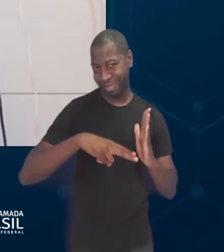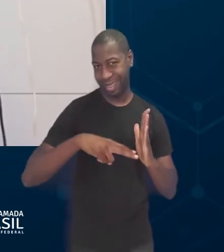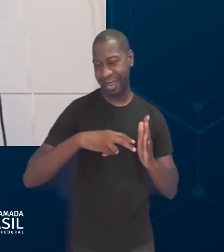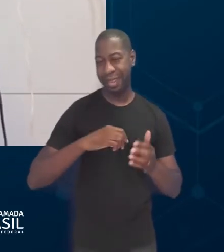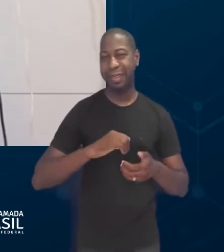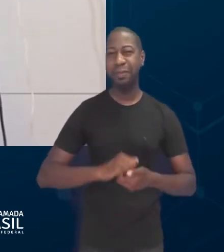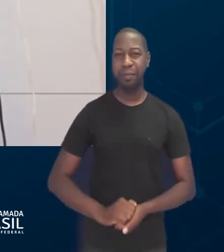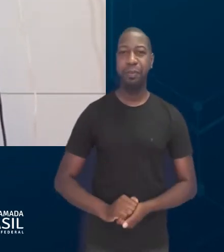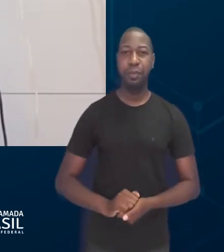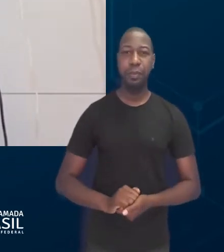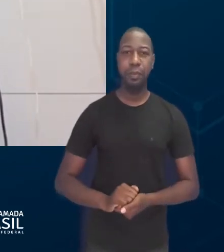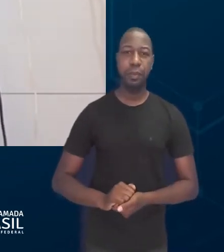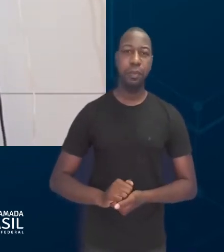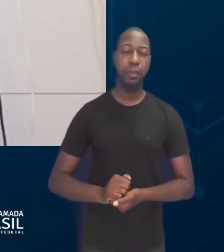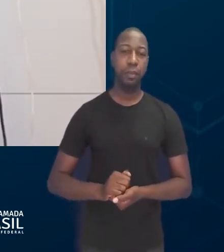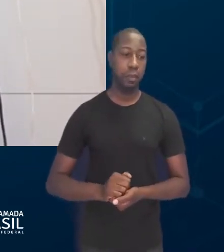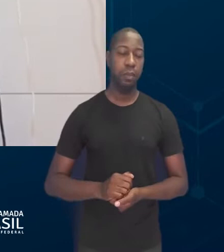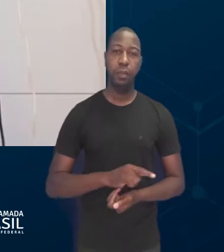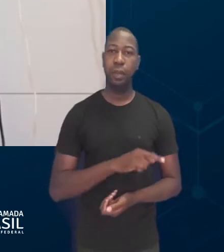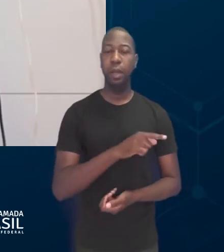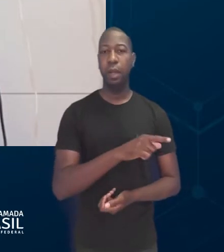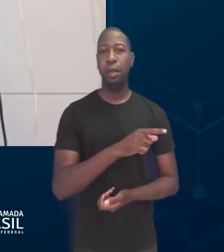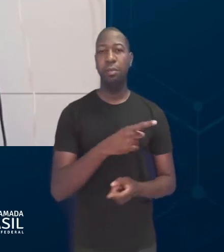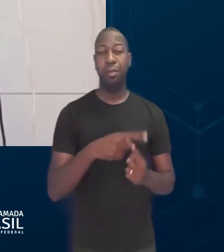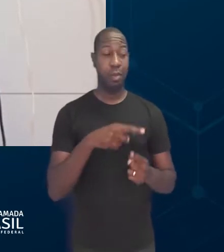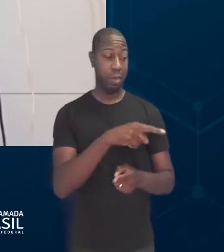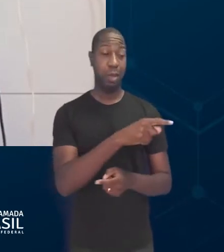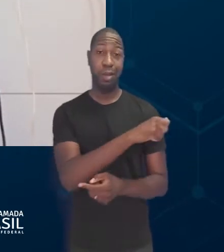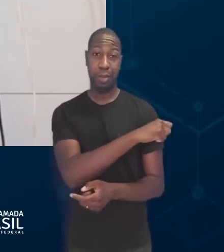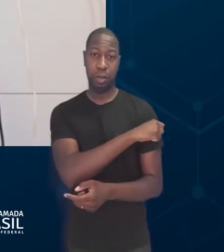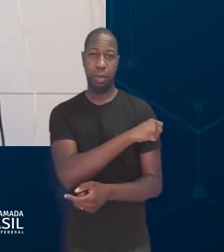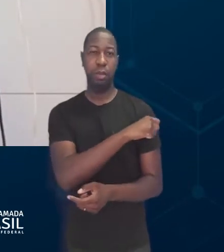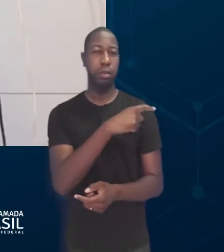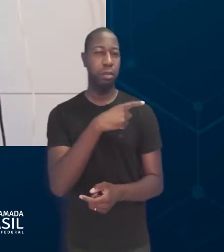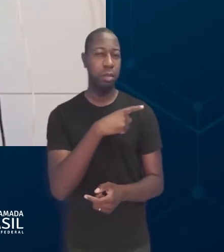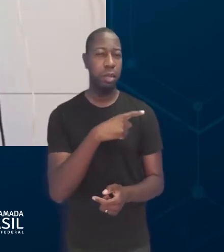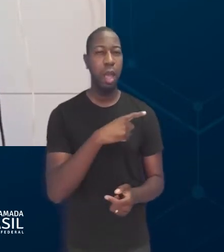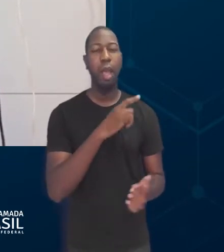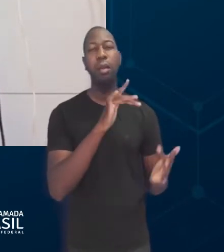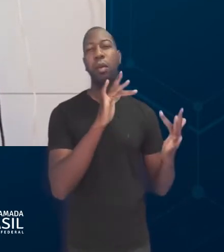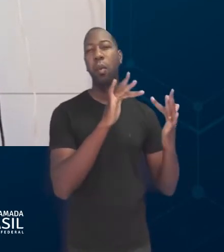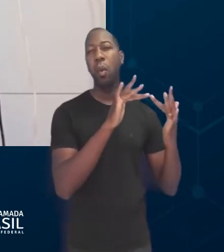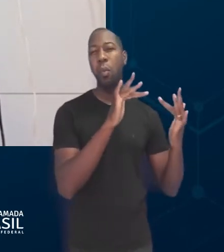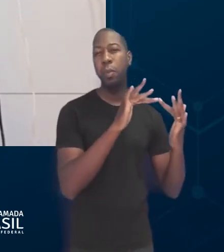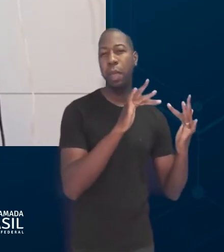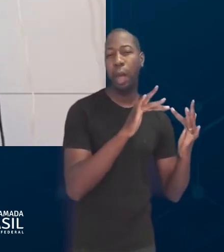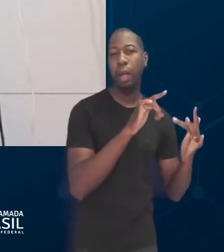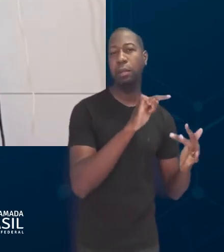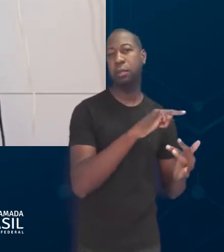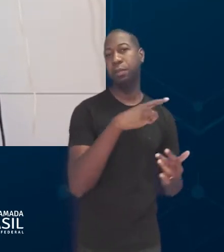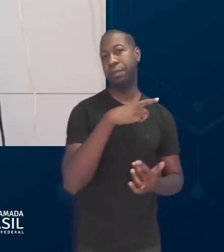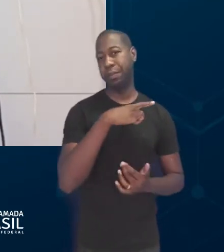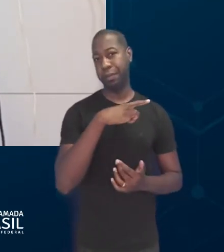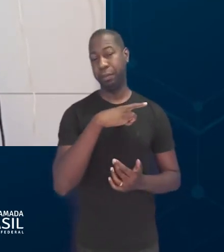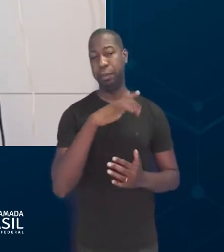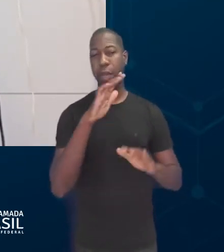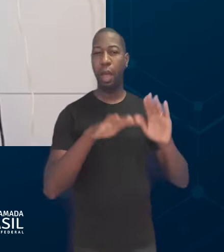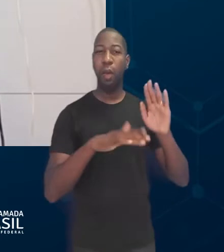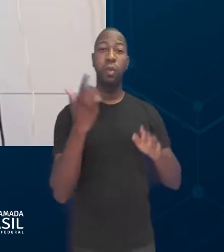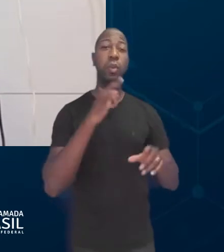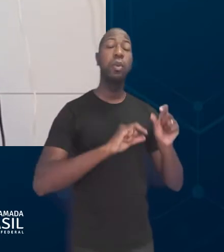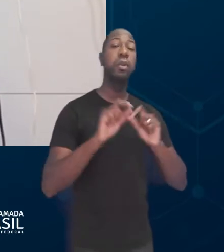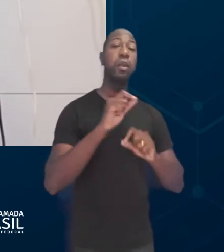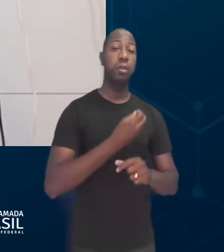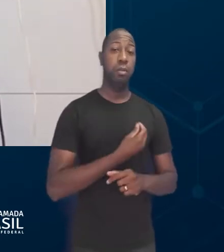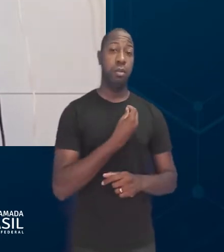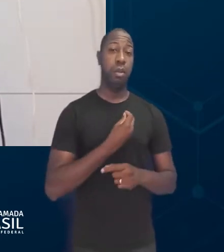momento, diversos nossos alunos têm contato com escritores, muitos conseguem participar de oficinas de escrita